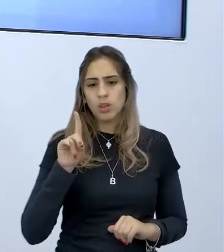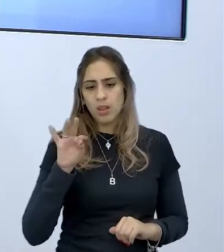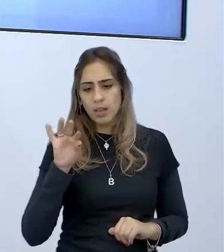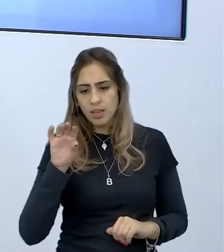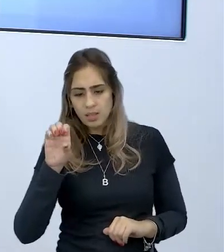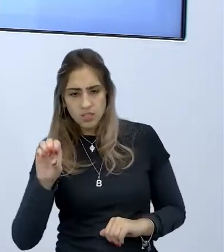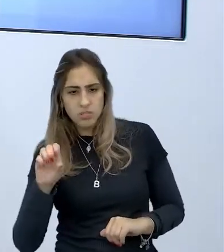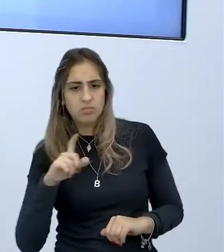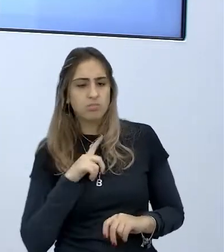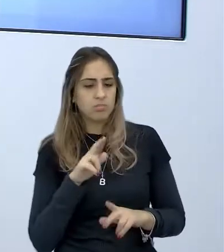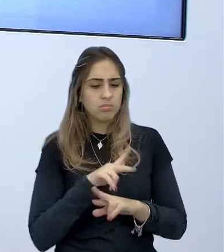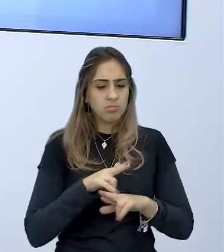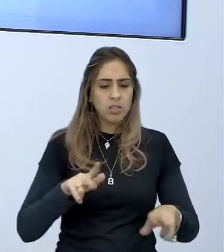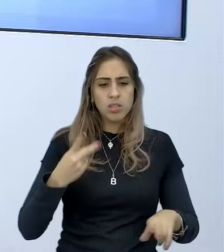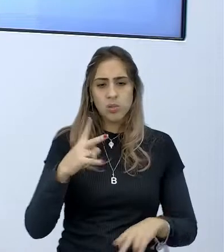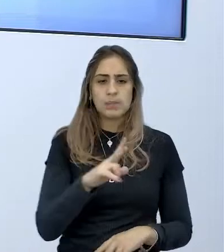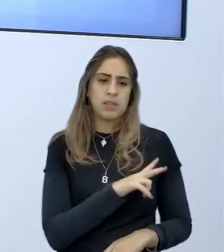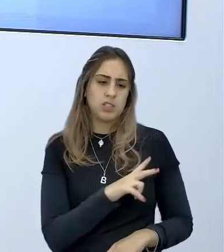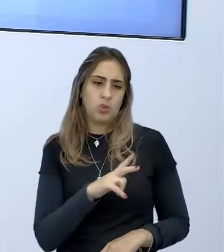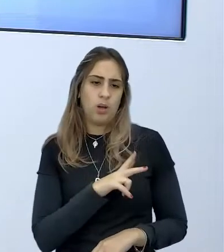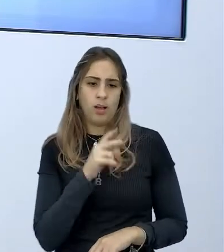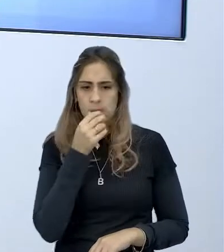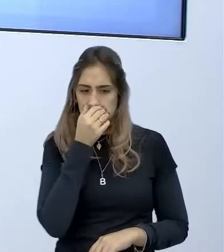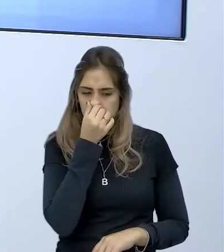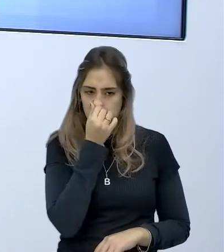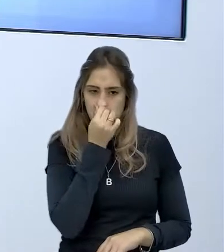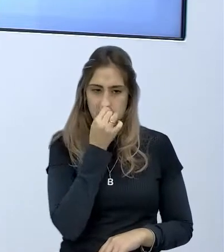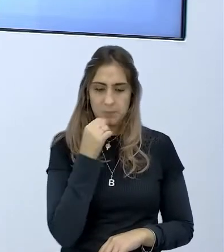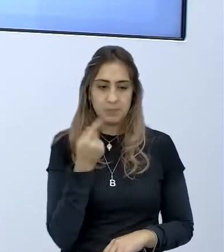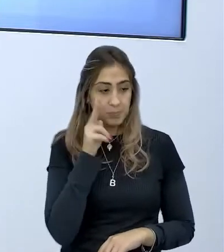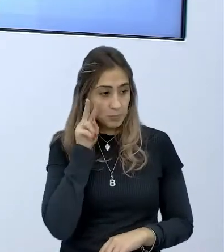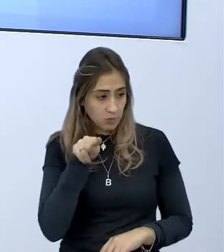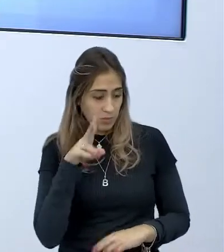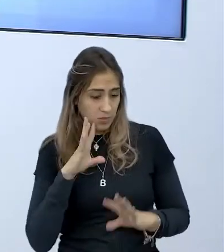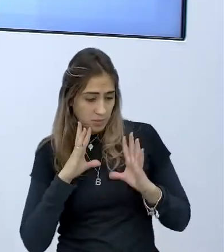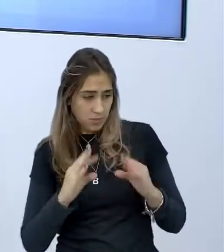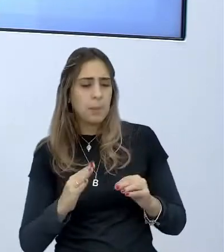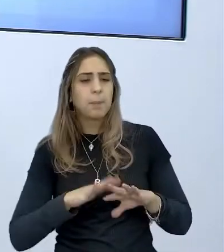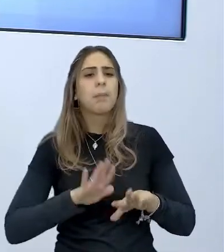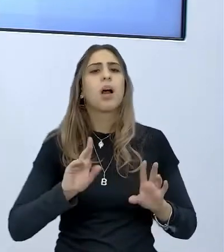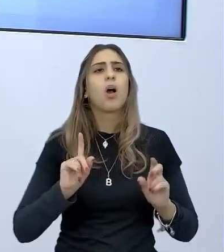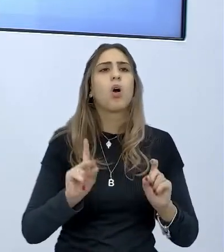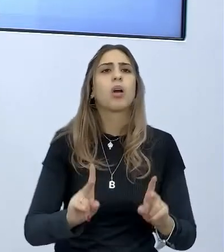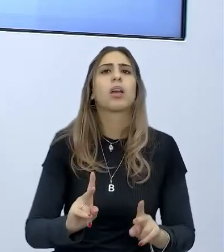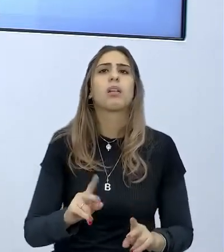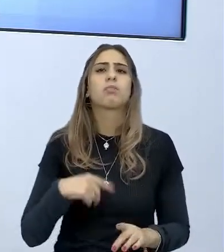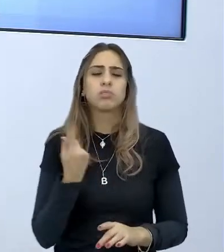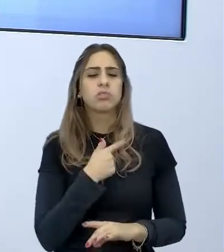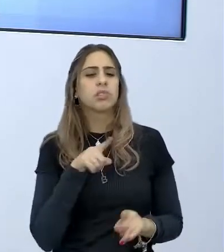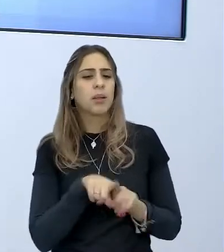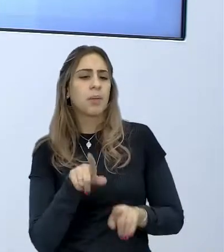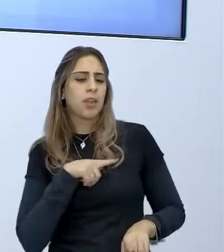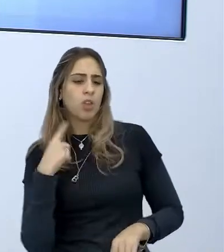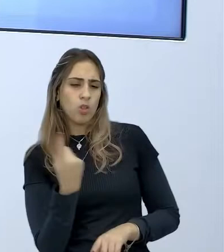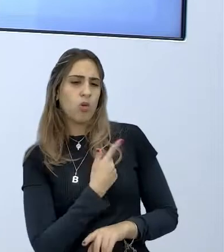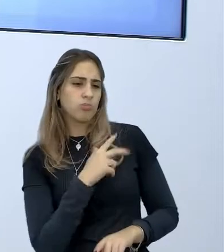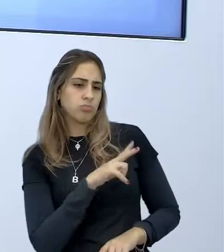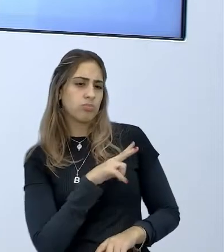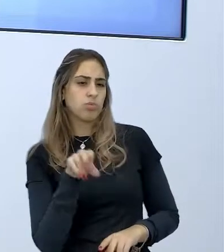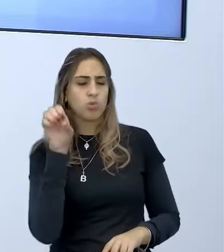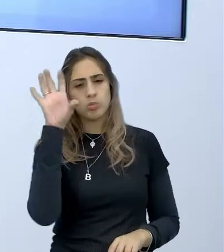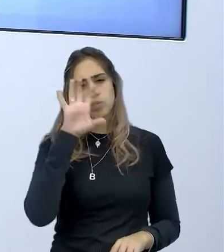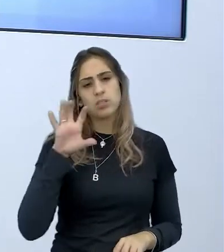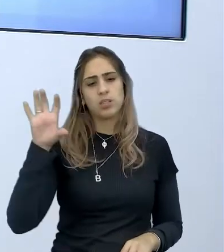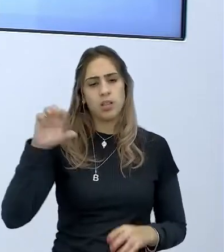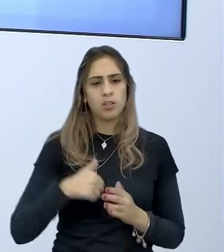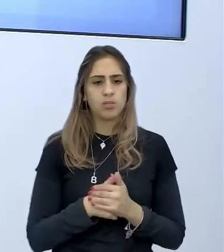Centro-Oeste, tem as suas particularidades. Quando a gente olha para isso, a gente fala, tá, mas a gente também tem as particularidades dos